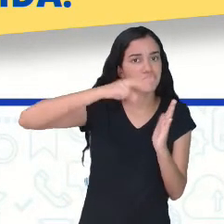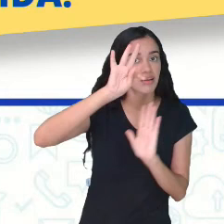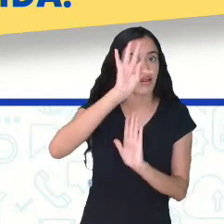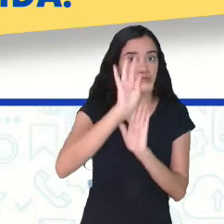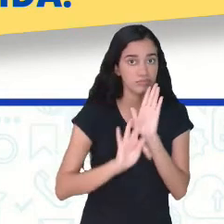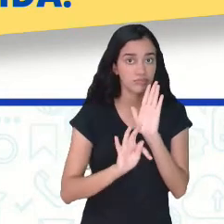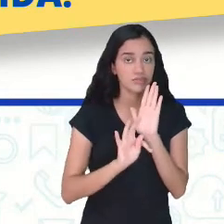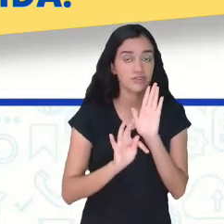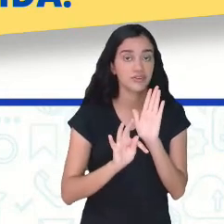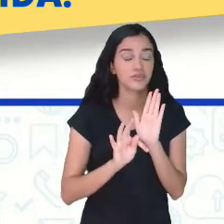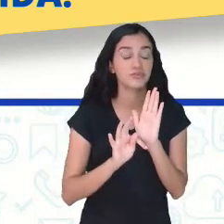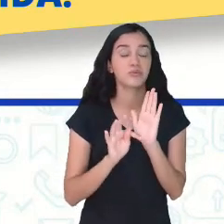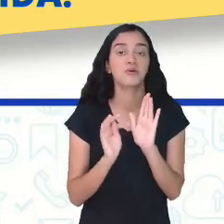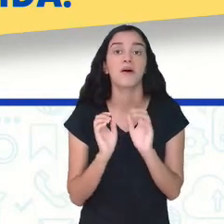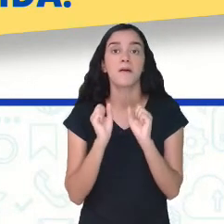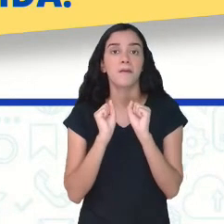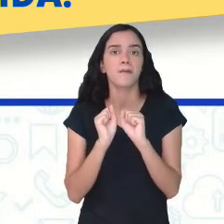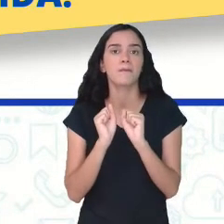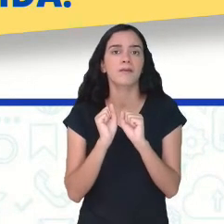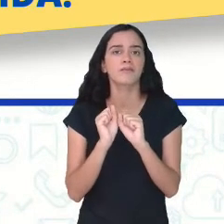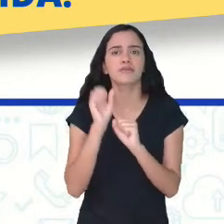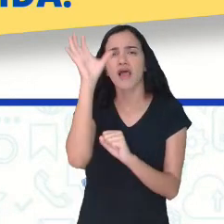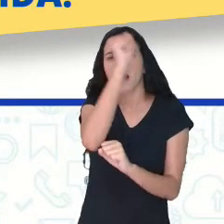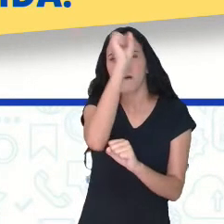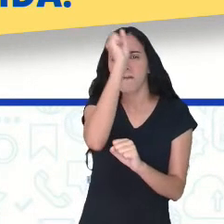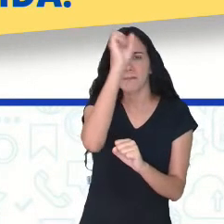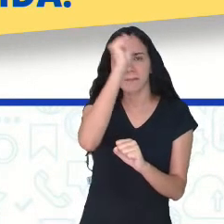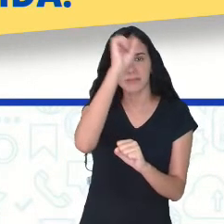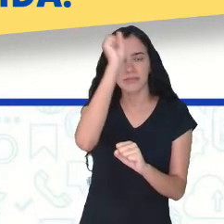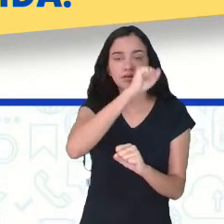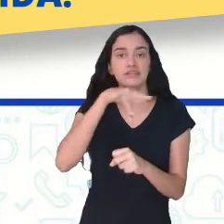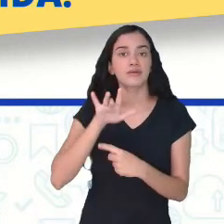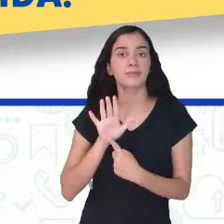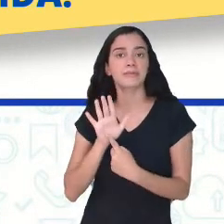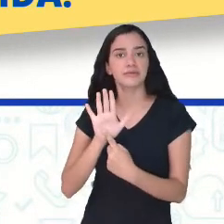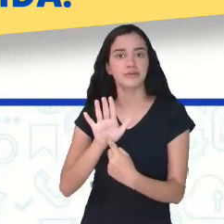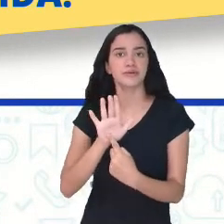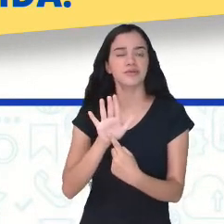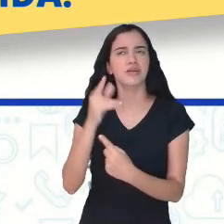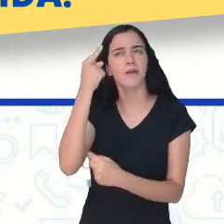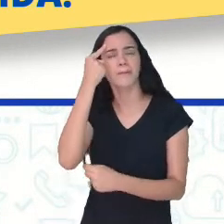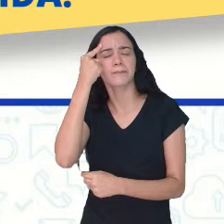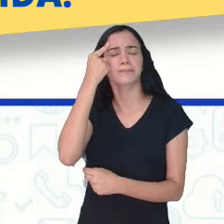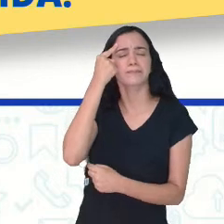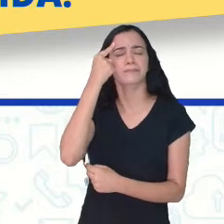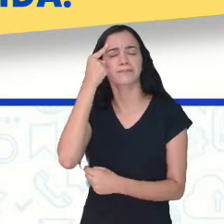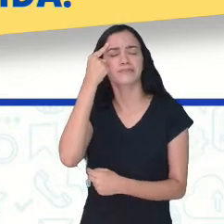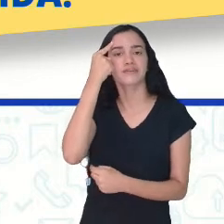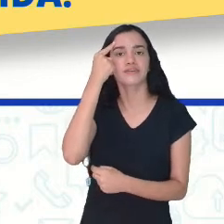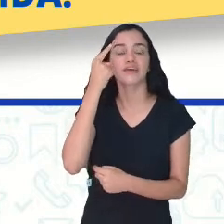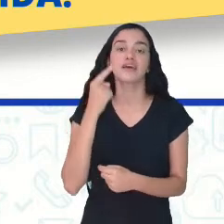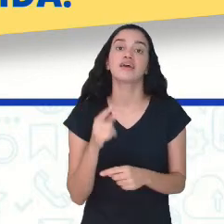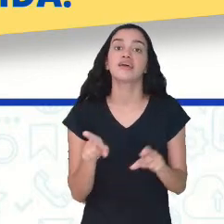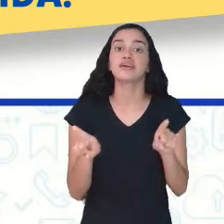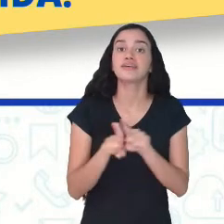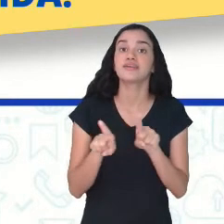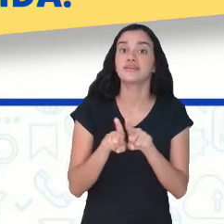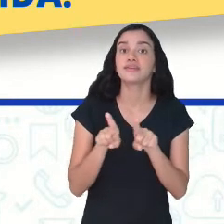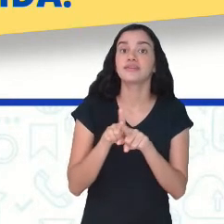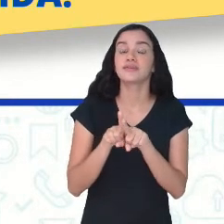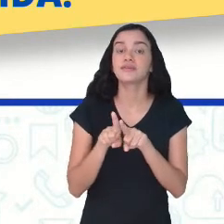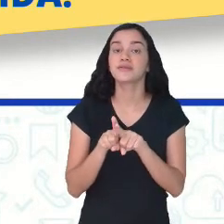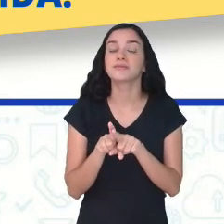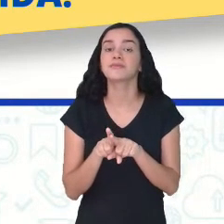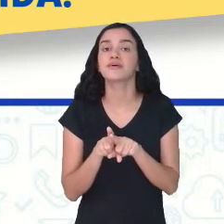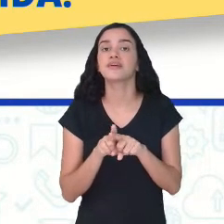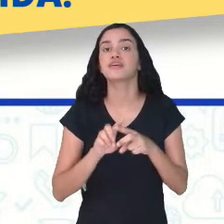poder fundamentar melhor aquilo que a gente está apresentando, aquilo que a gente está também pensando, né? Até levantando hipóteses em